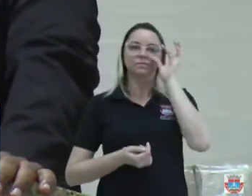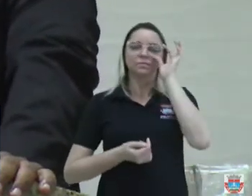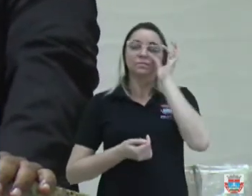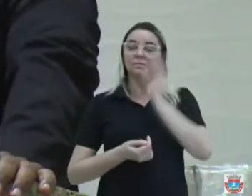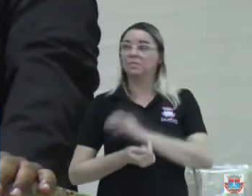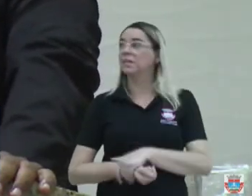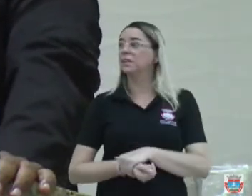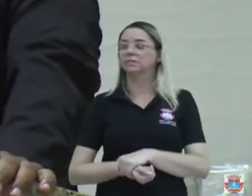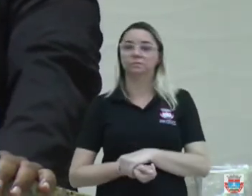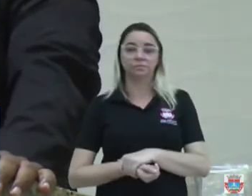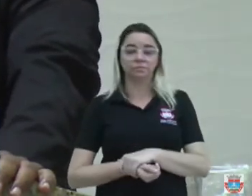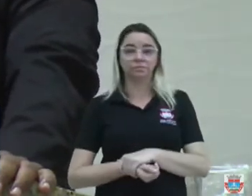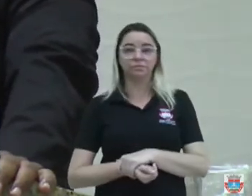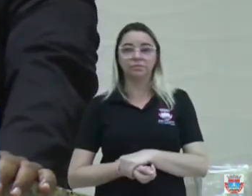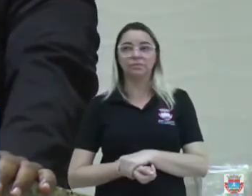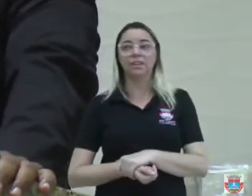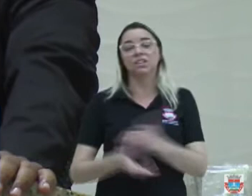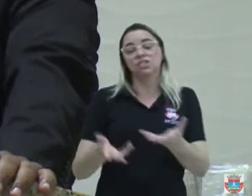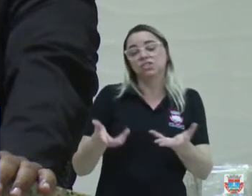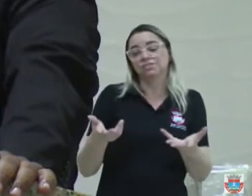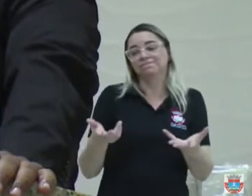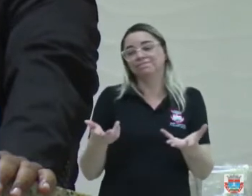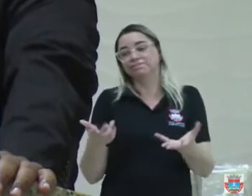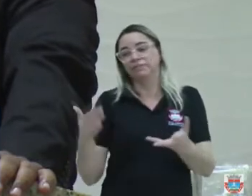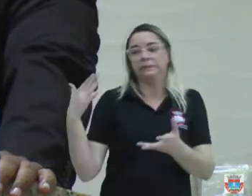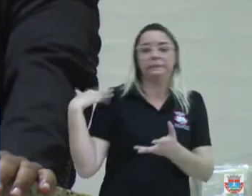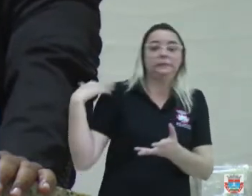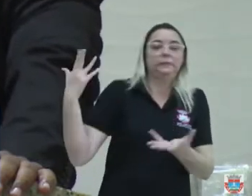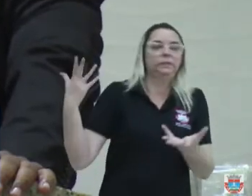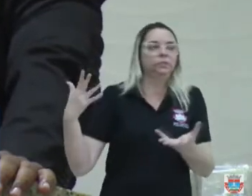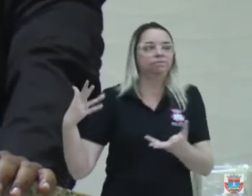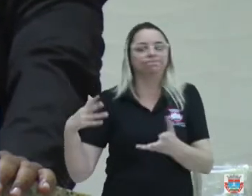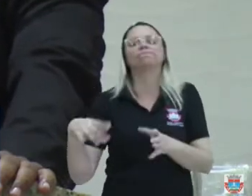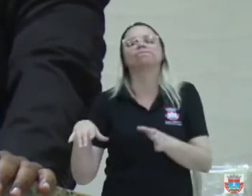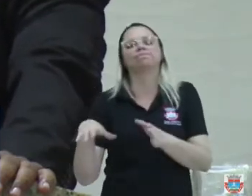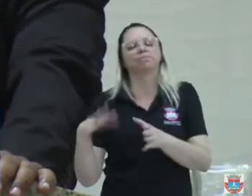E chega as cobranças para nós que somos vereadores.